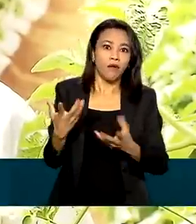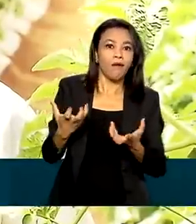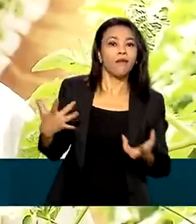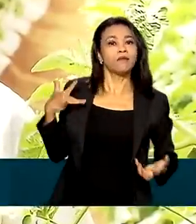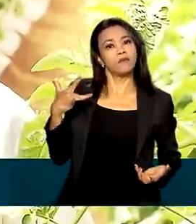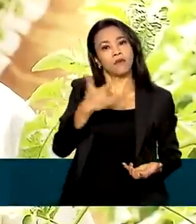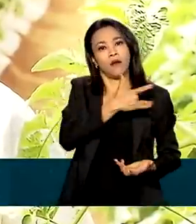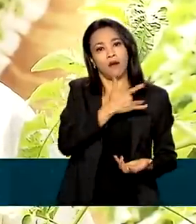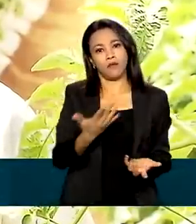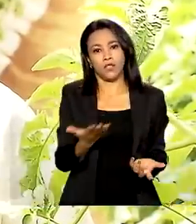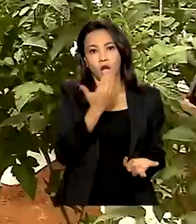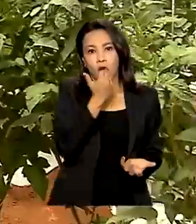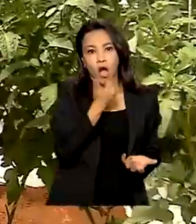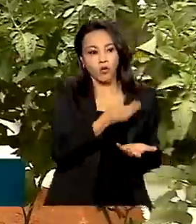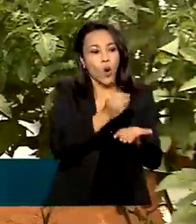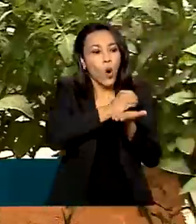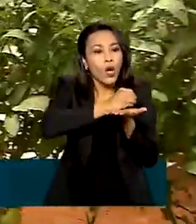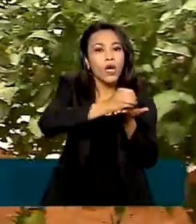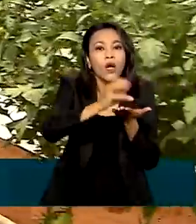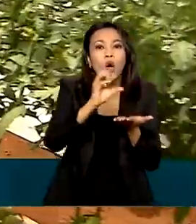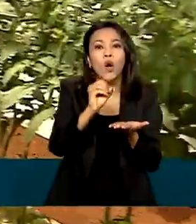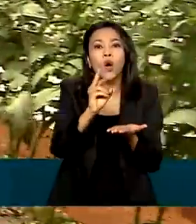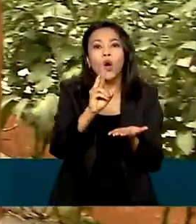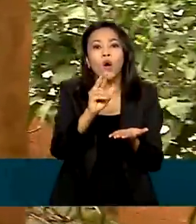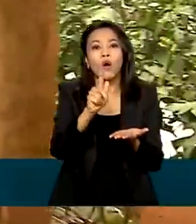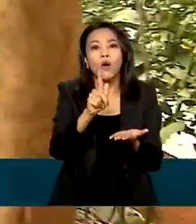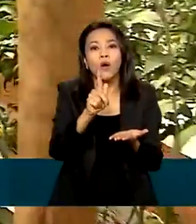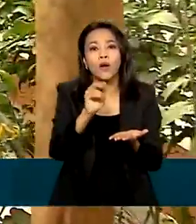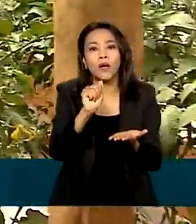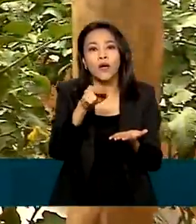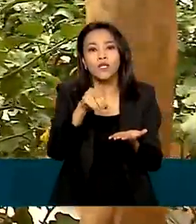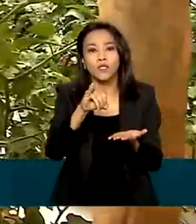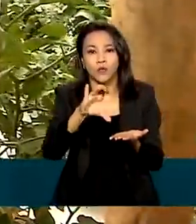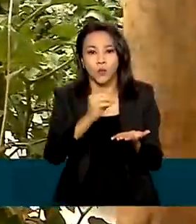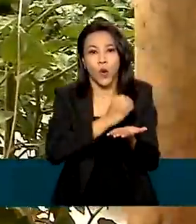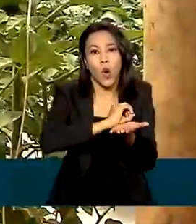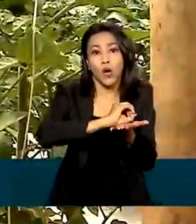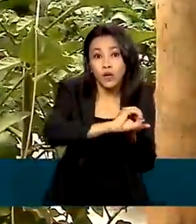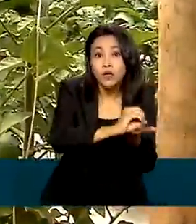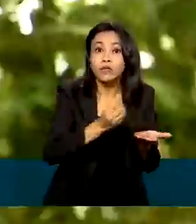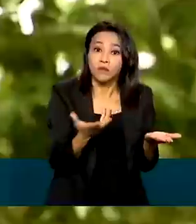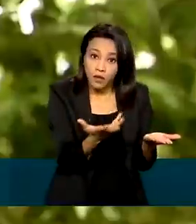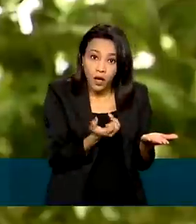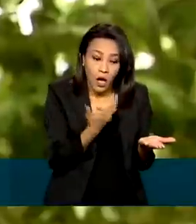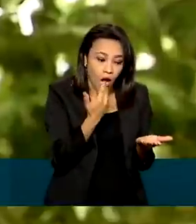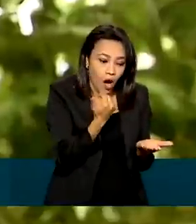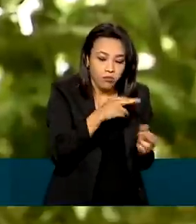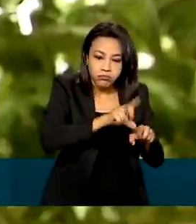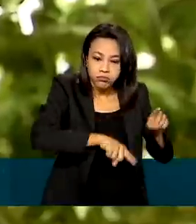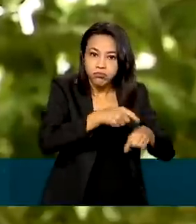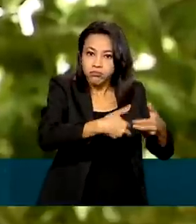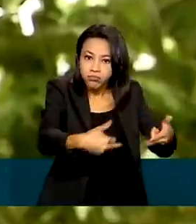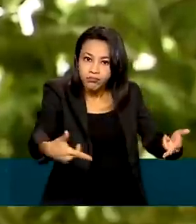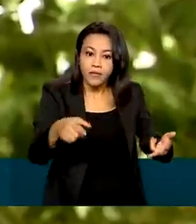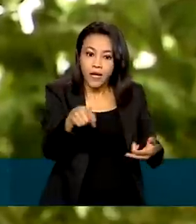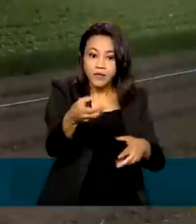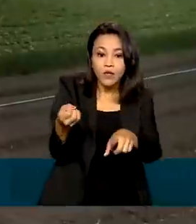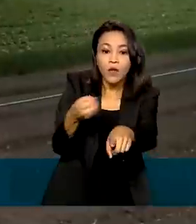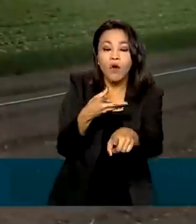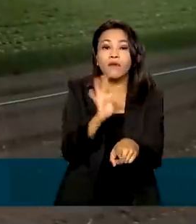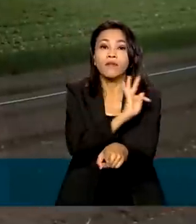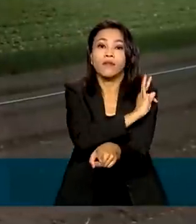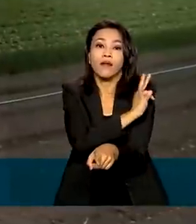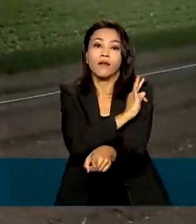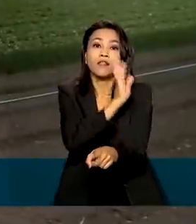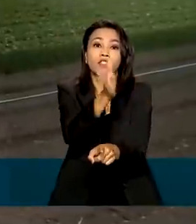um produto orgânico na mesa. Segundo a Embrapa, o crescimento começou em 2019, quando a nova técnica foi adotada